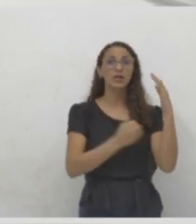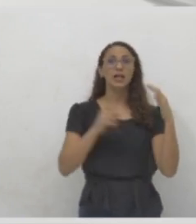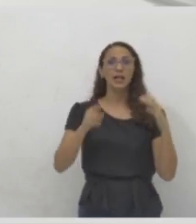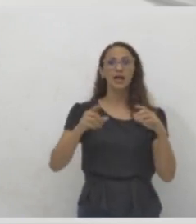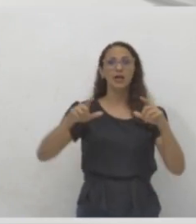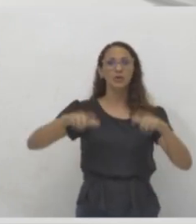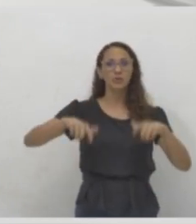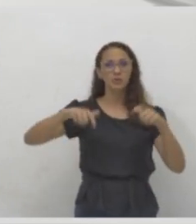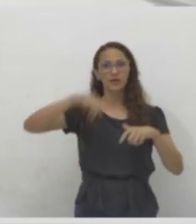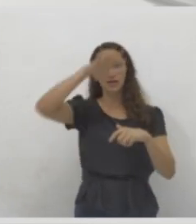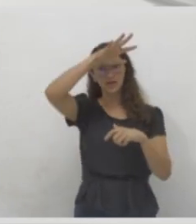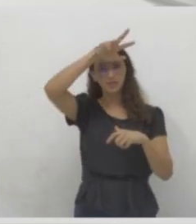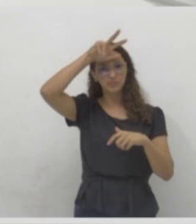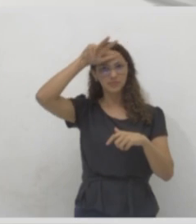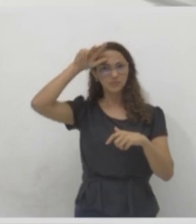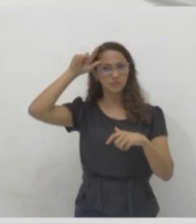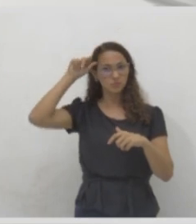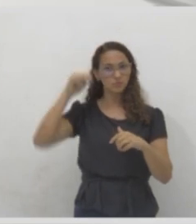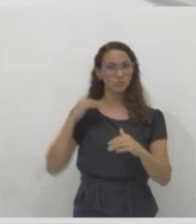amazônica,